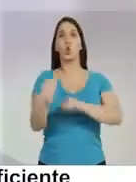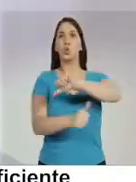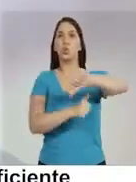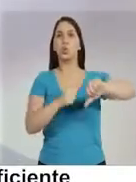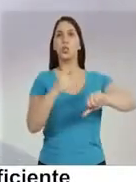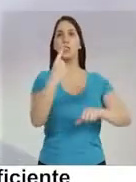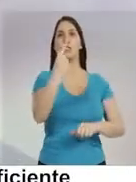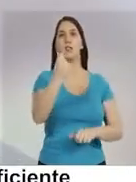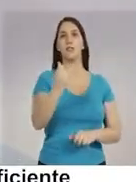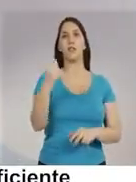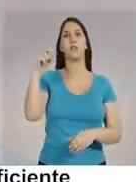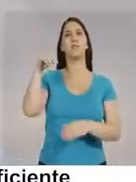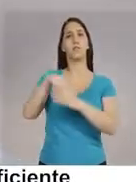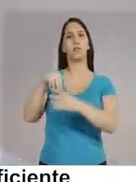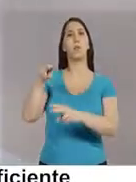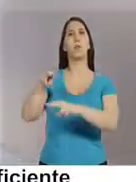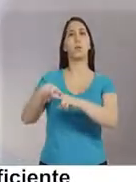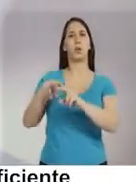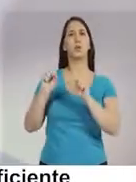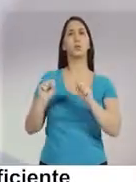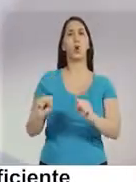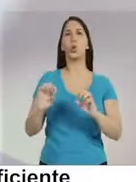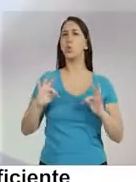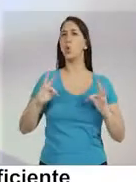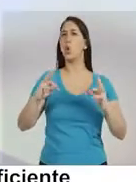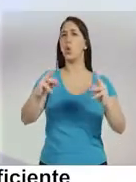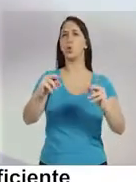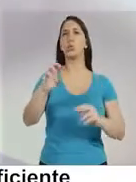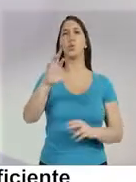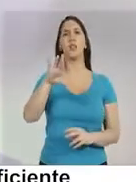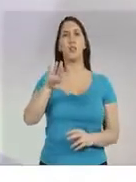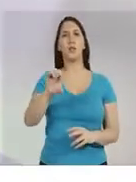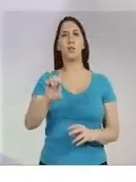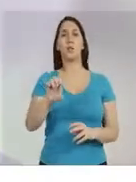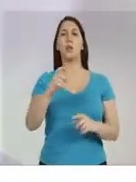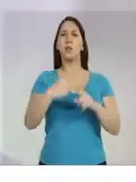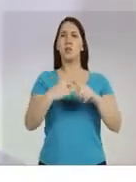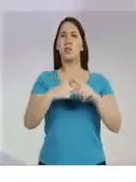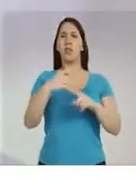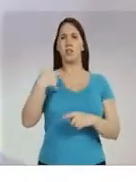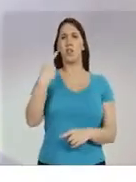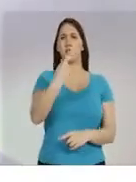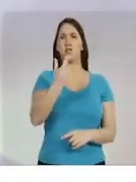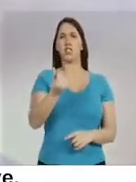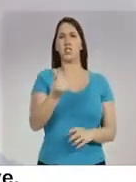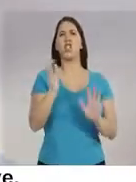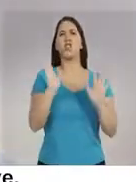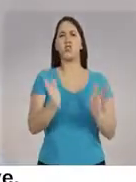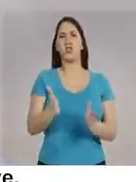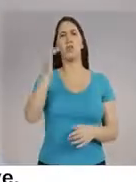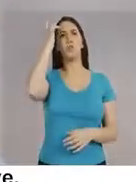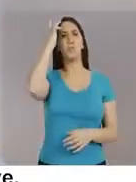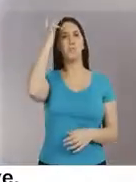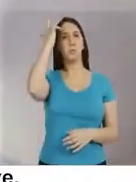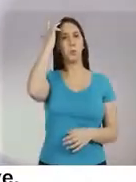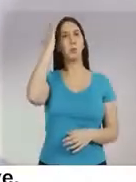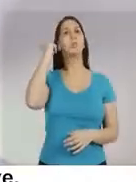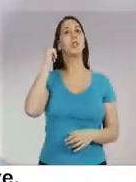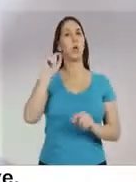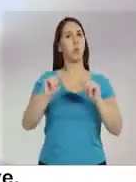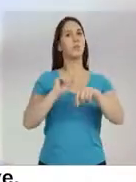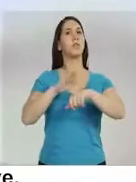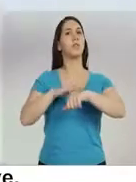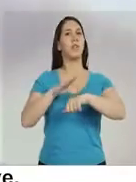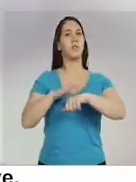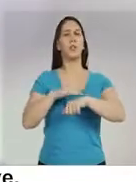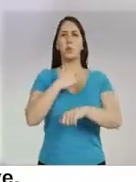crimes. Porque aos 16 anos, a pessoa já é madura o suficiente para saber o que está fazendo. Não pode roubar, ferir